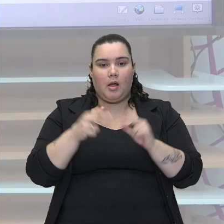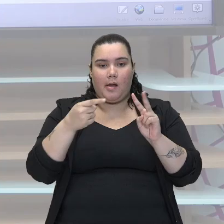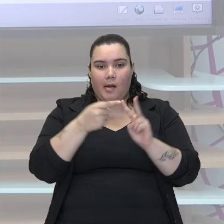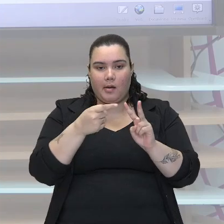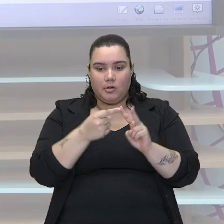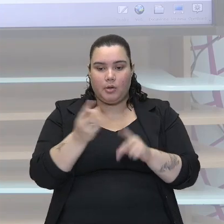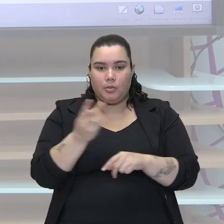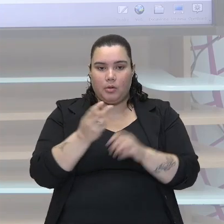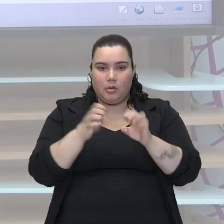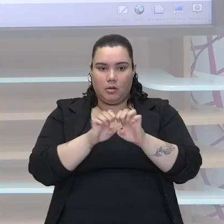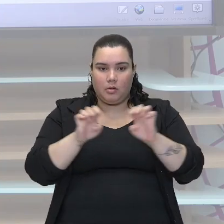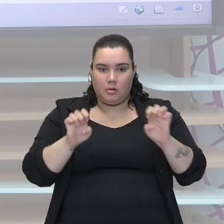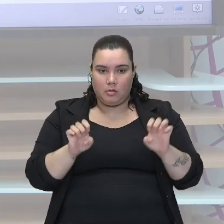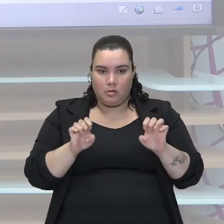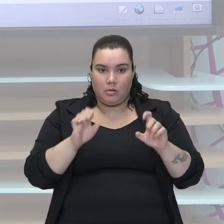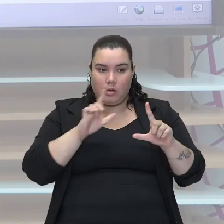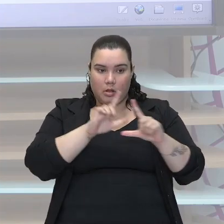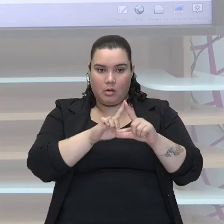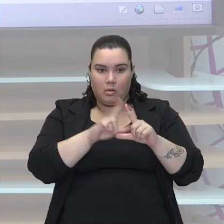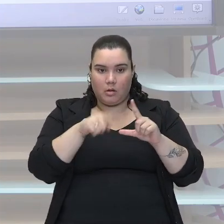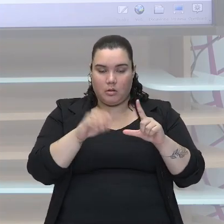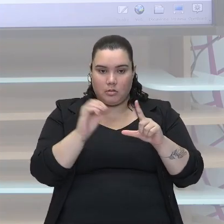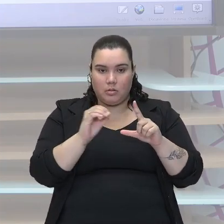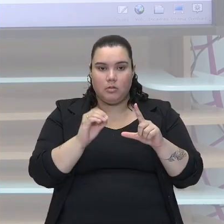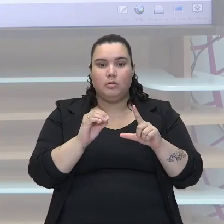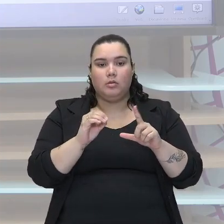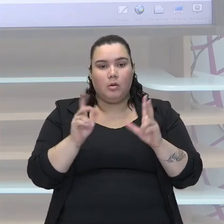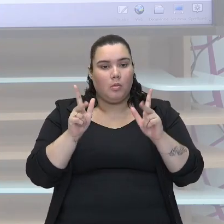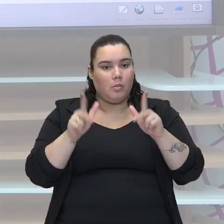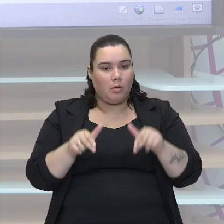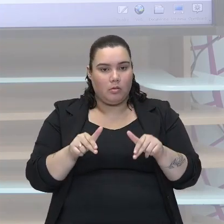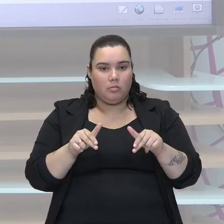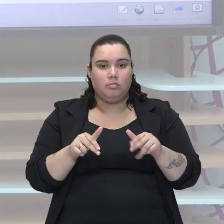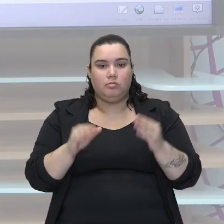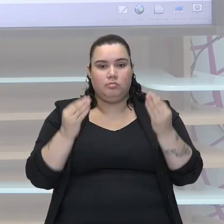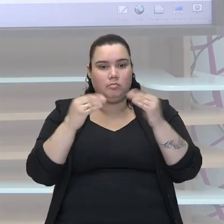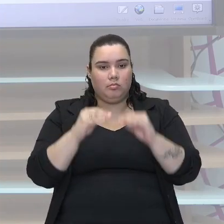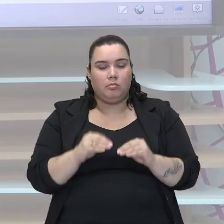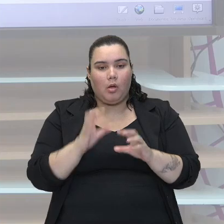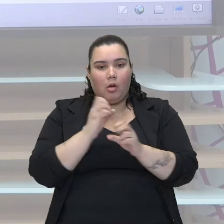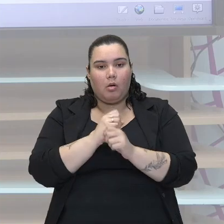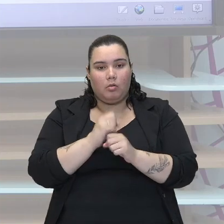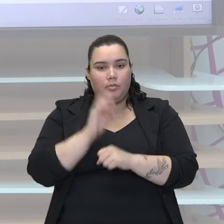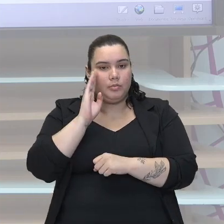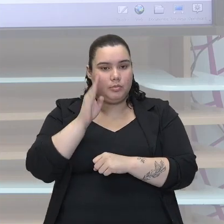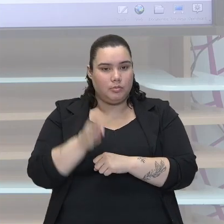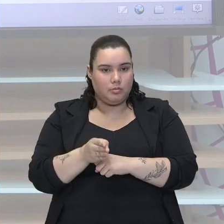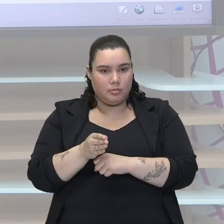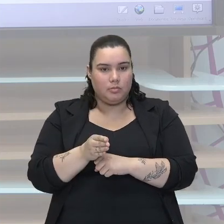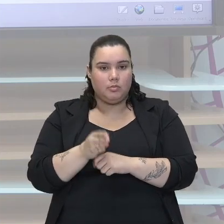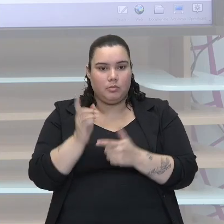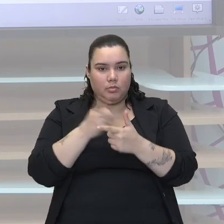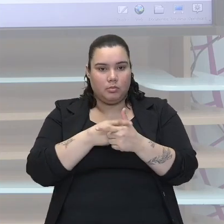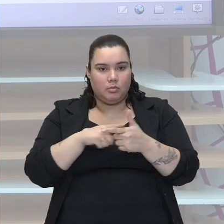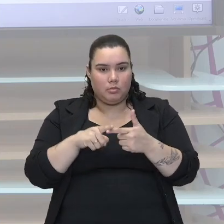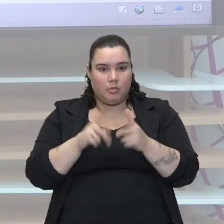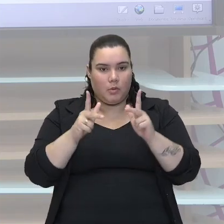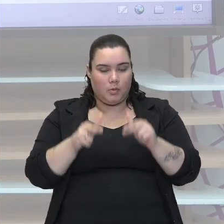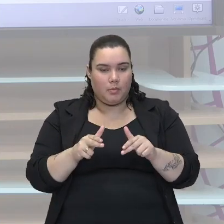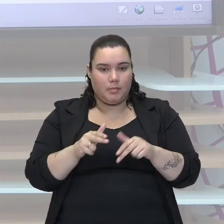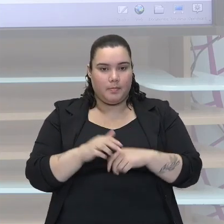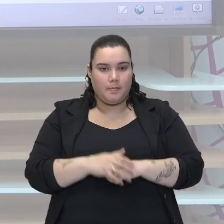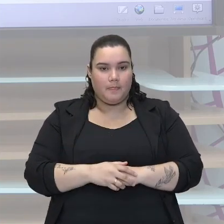da equação, quando o delta é igual a zero, elas são iguais e a gente já calcula direto, dividindo como a gente fez